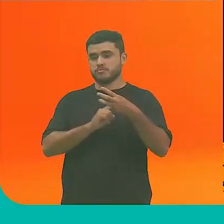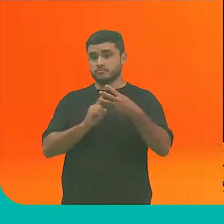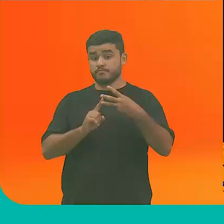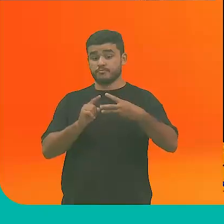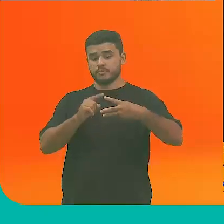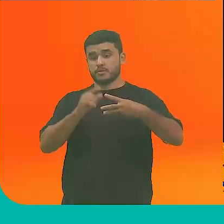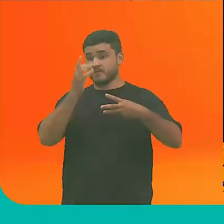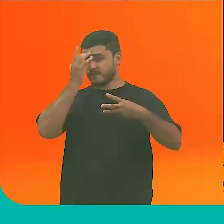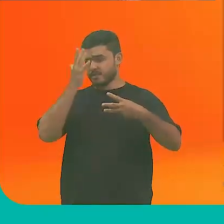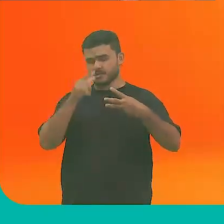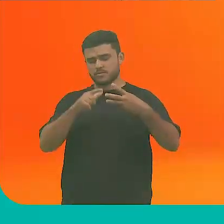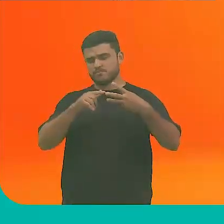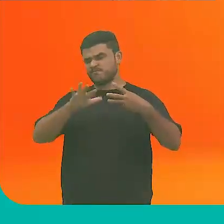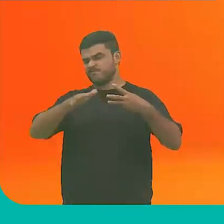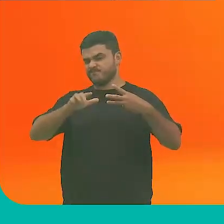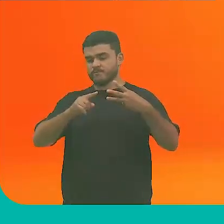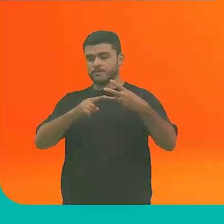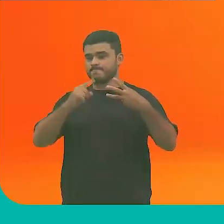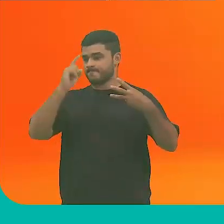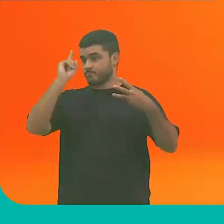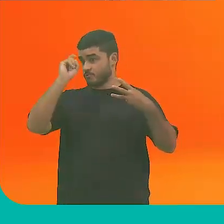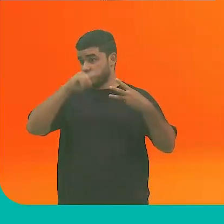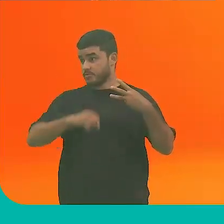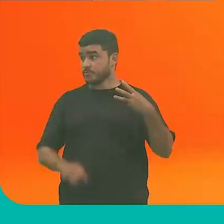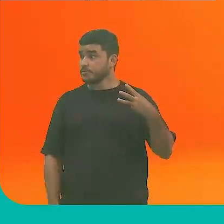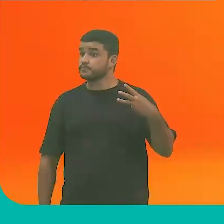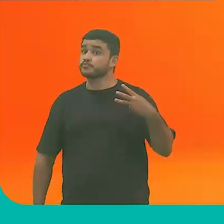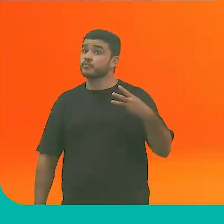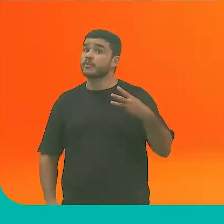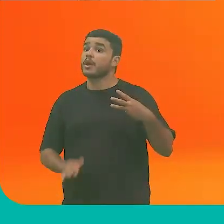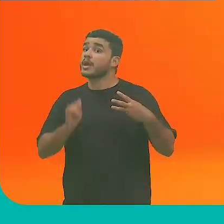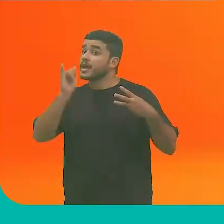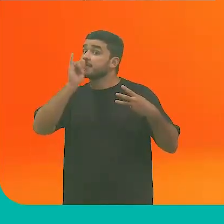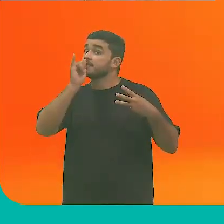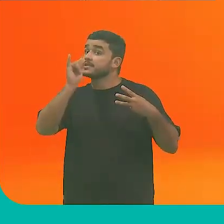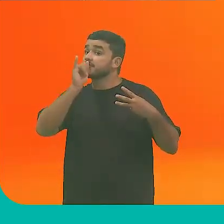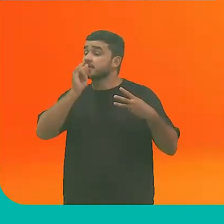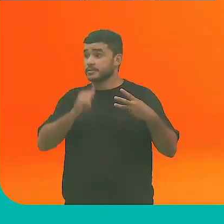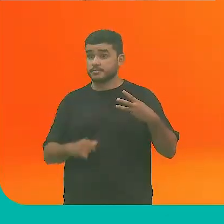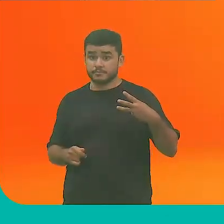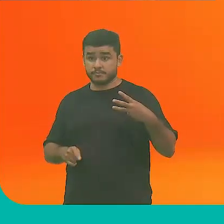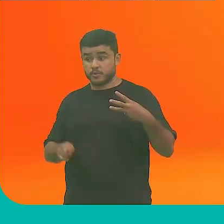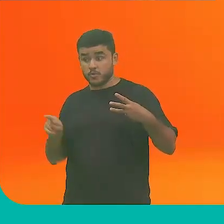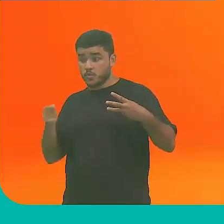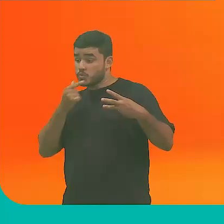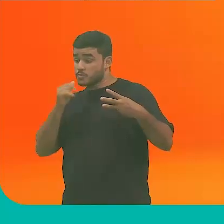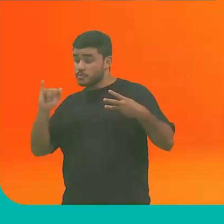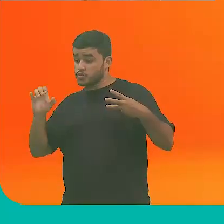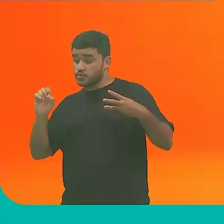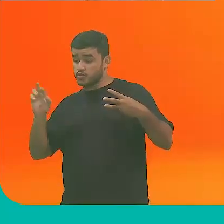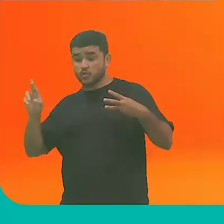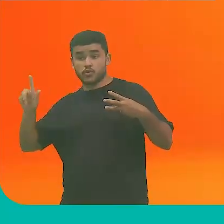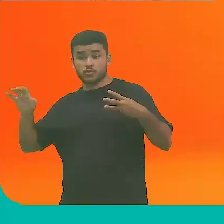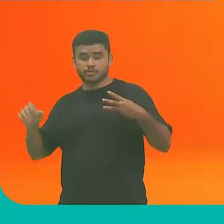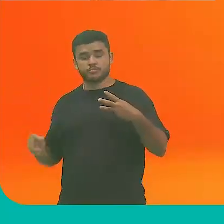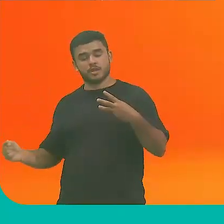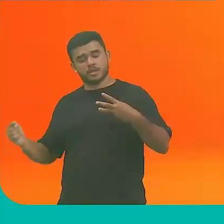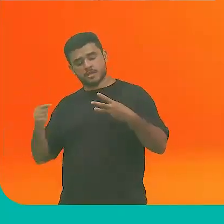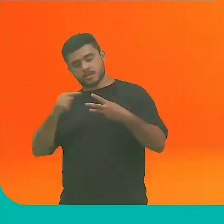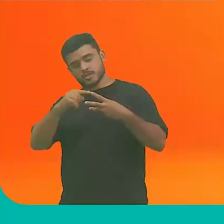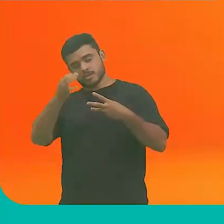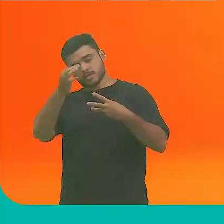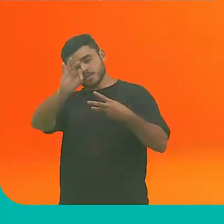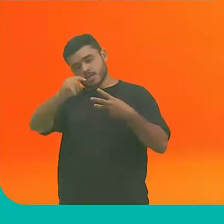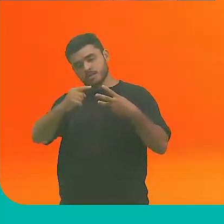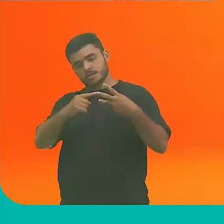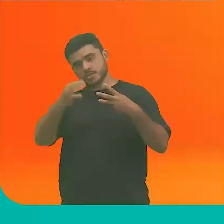uma difícil. O Jorge, ele acertou a fácil e a média, ok? O